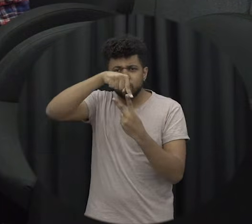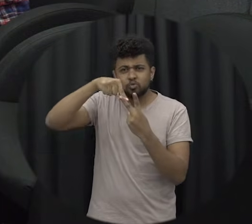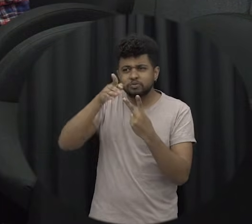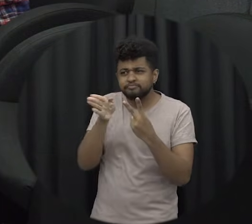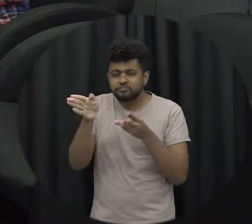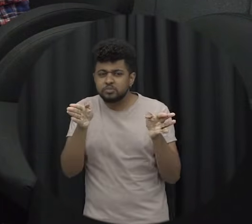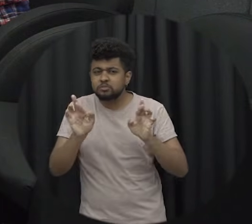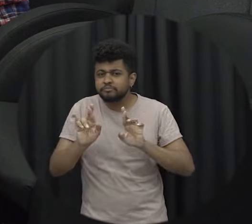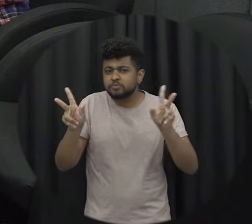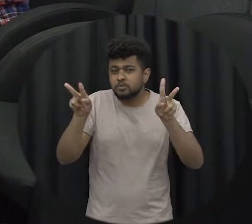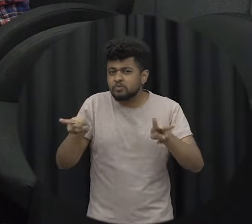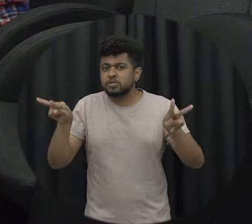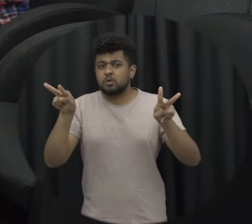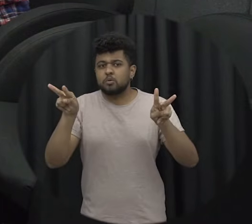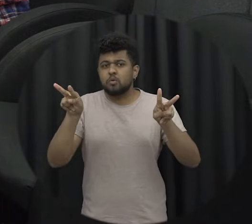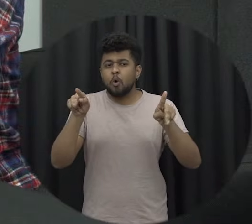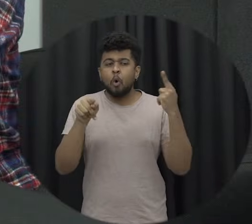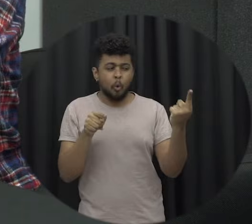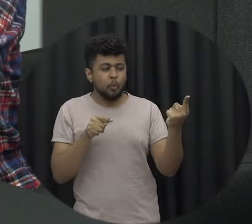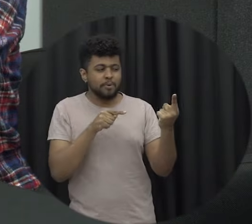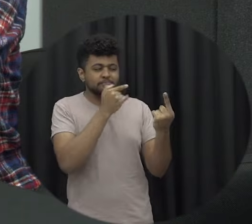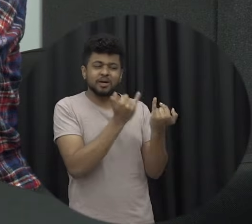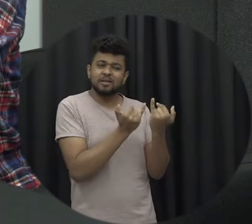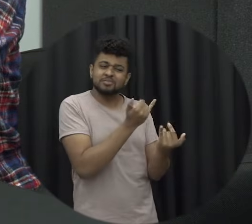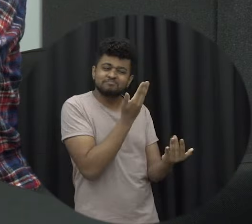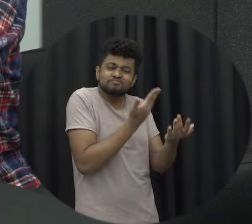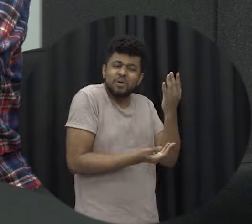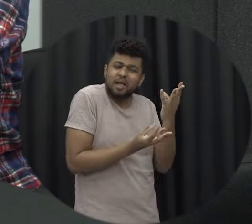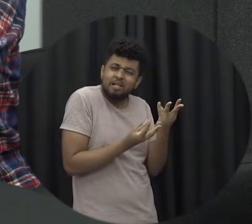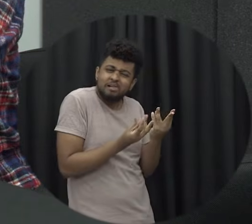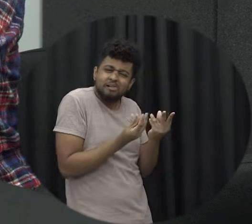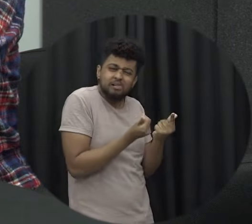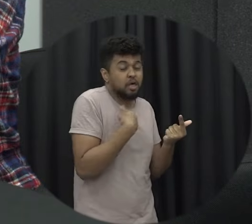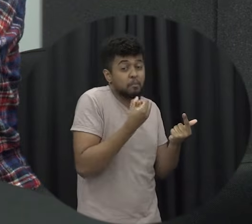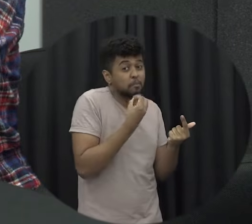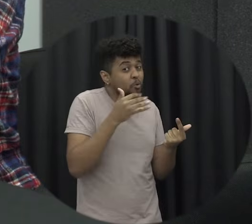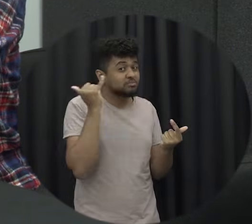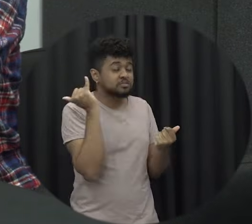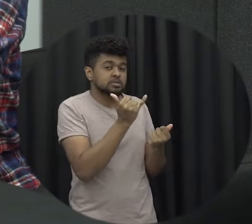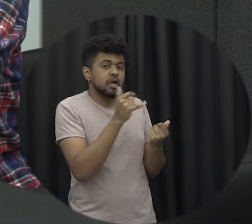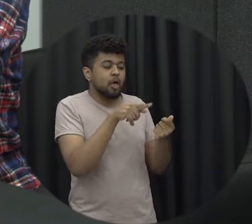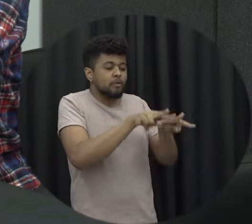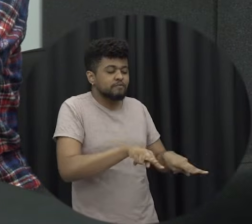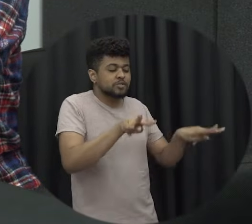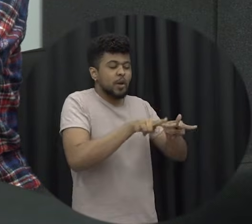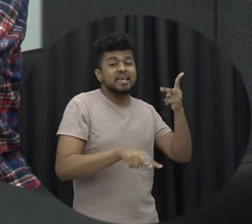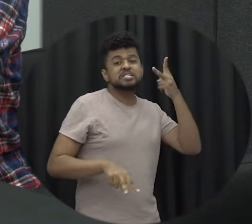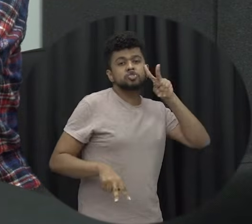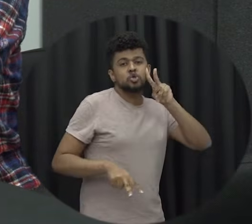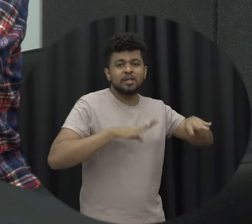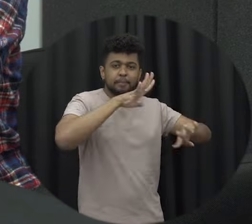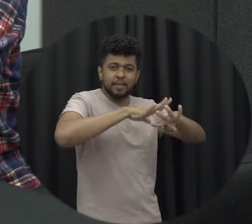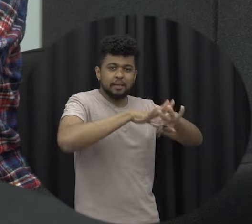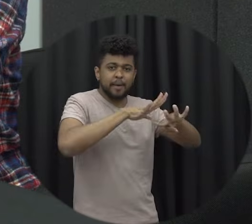acho que é bom pontuar, que é a visão da história da matemática como algo curioso, como